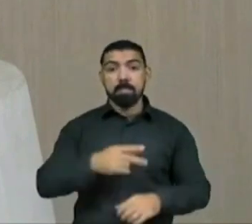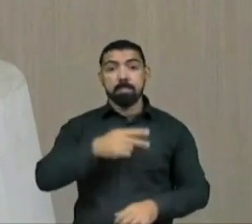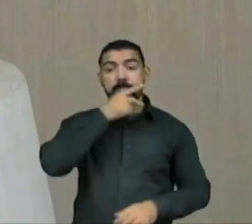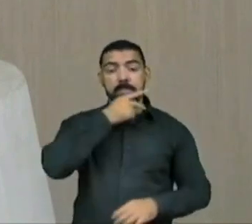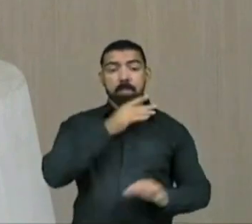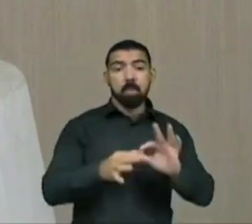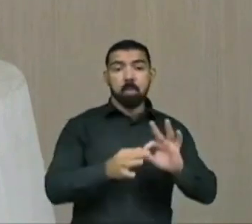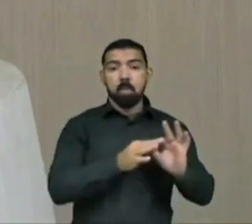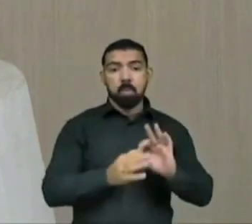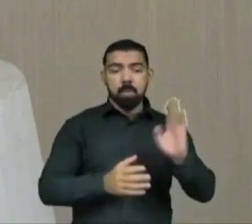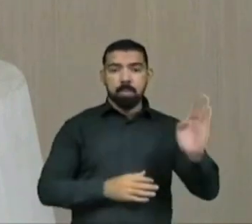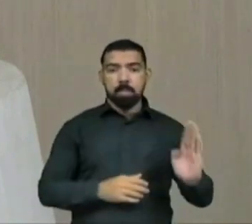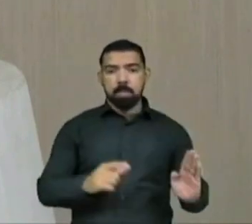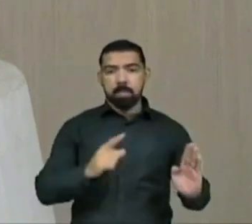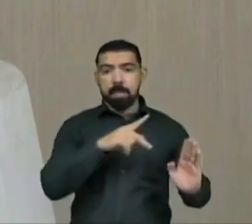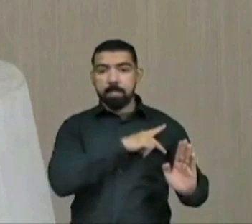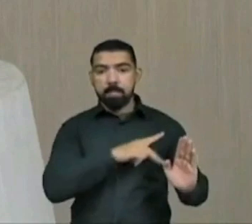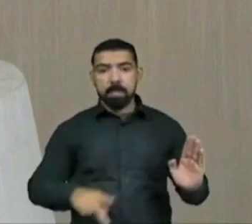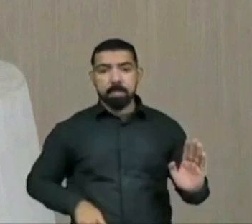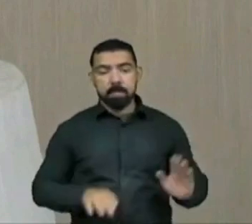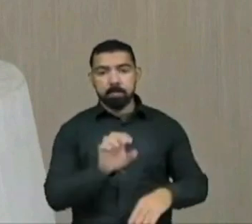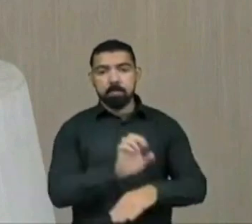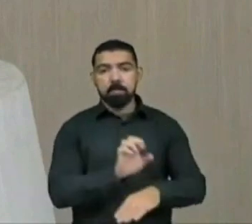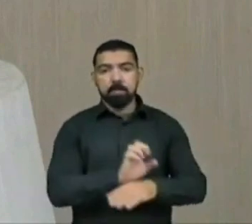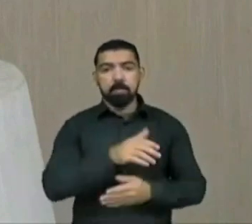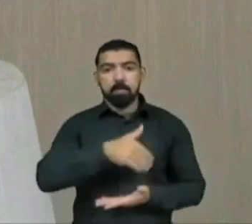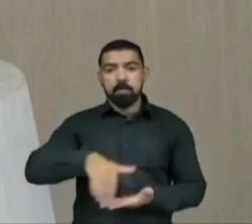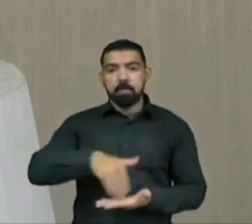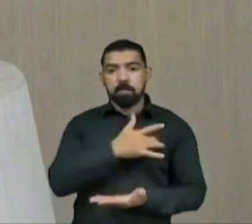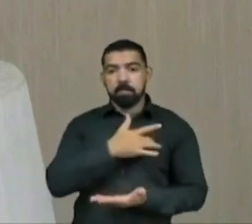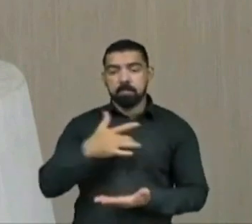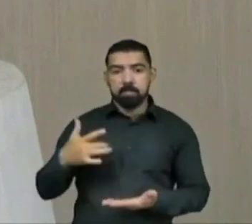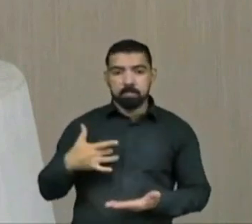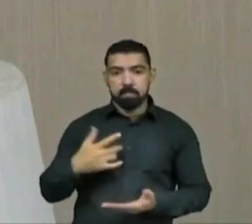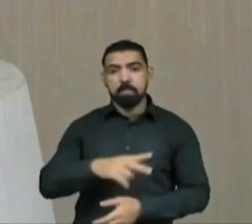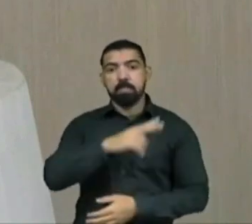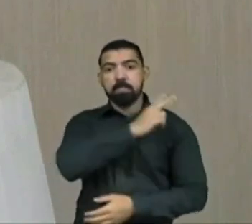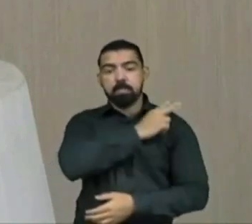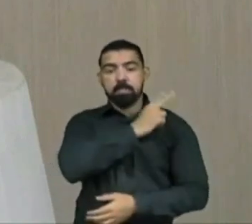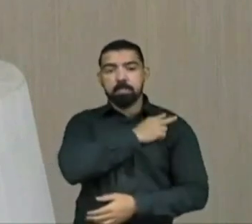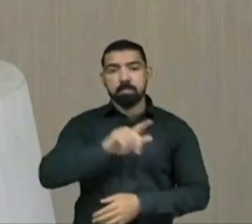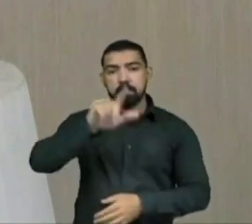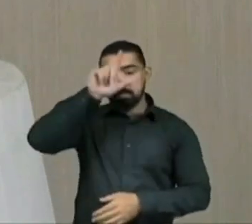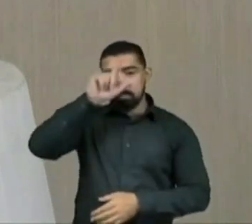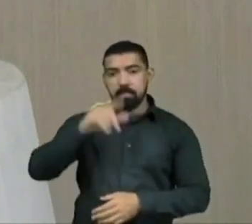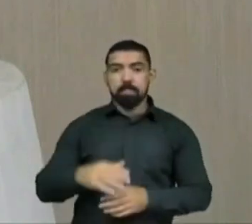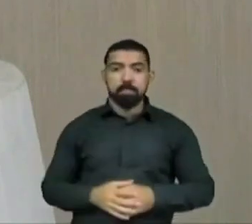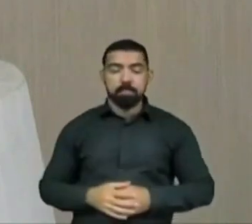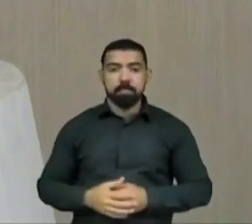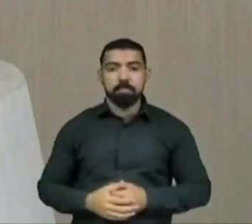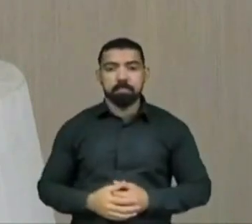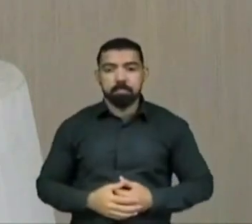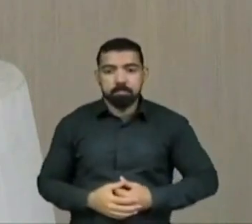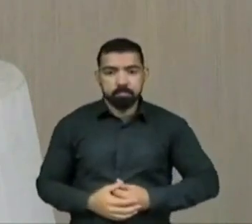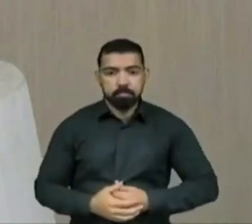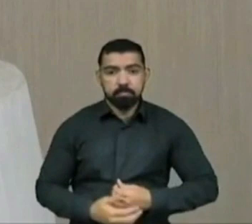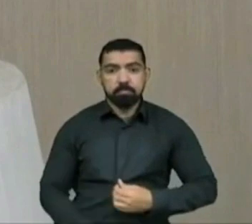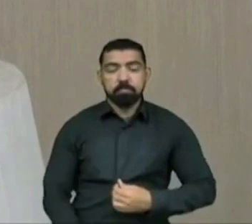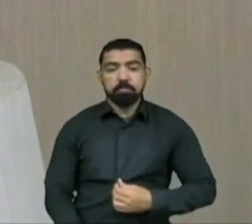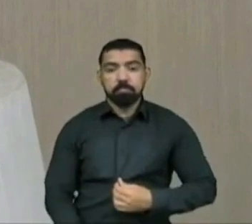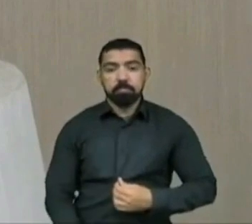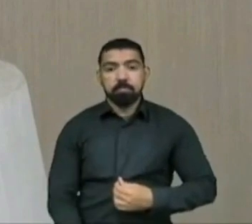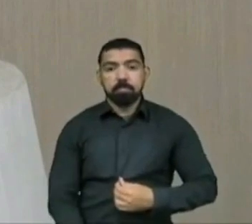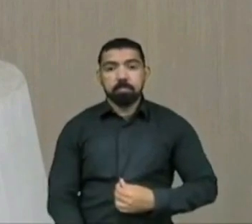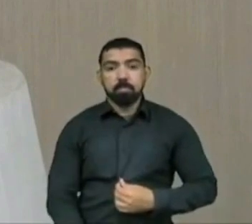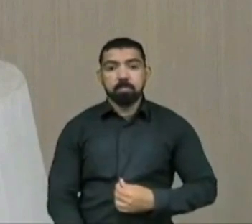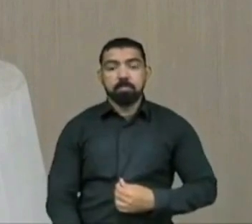como seu presidente estadual o secretário de Saúde de Maracanaú, nosso grande líder, capitão Wagner Souza, juntamente com o Felipe